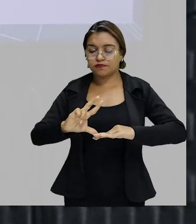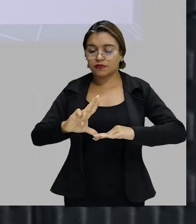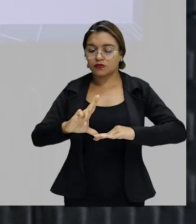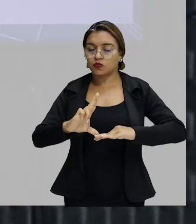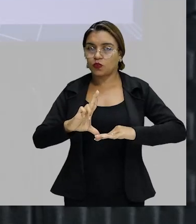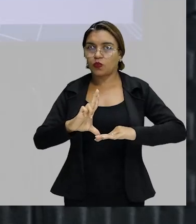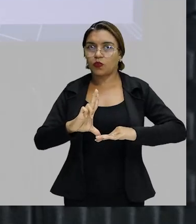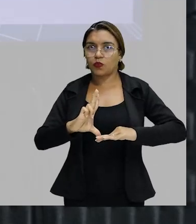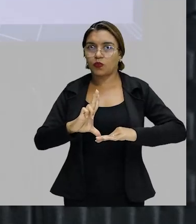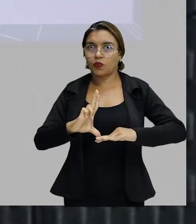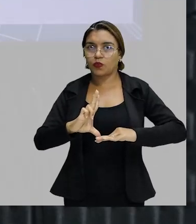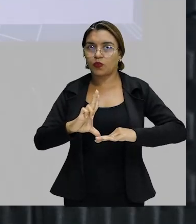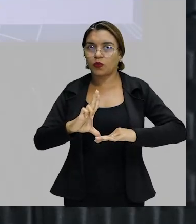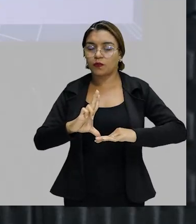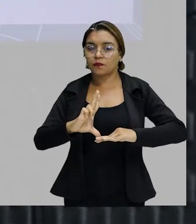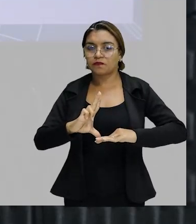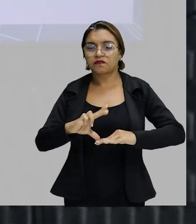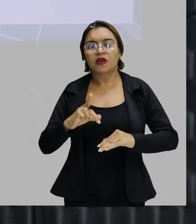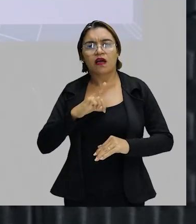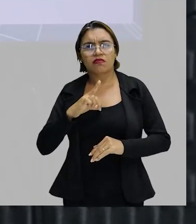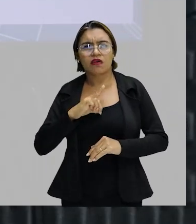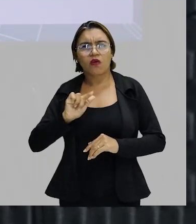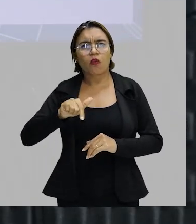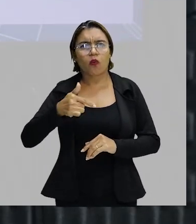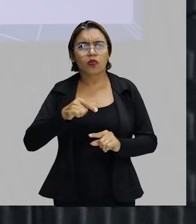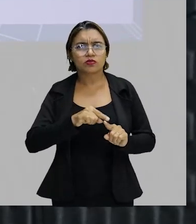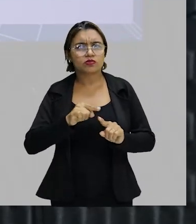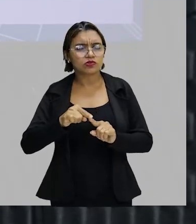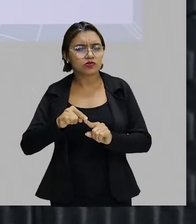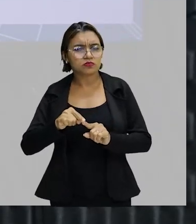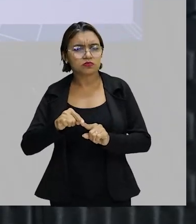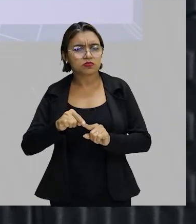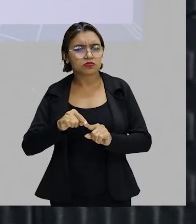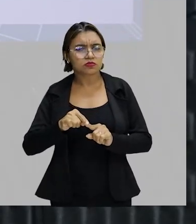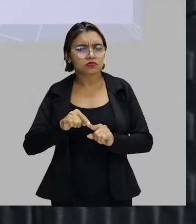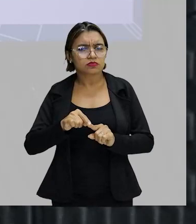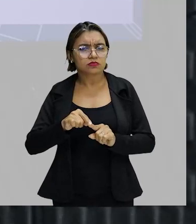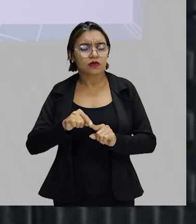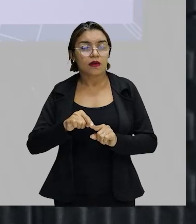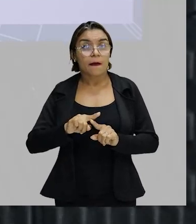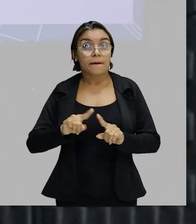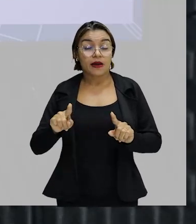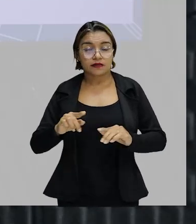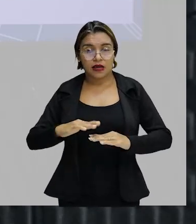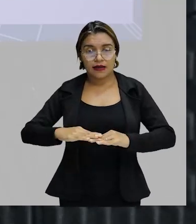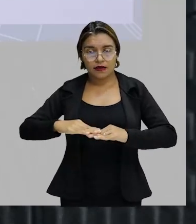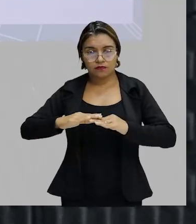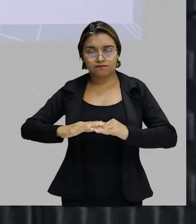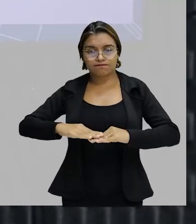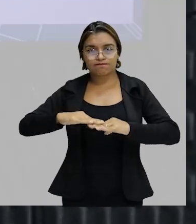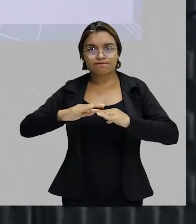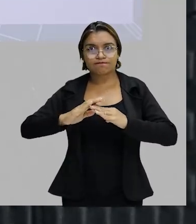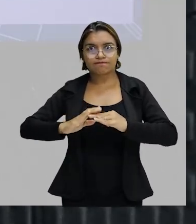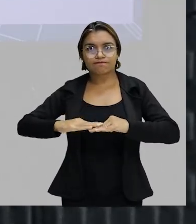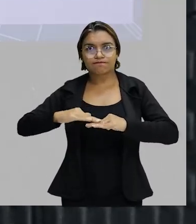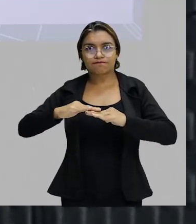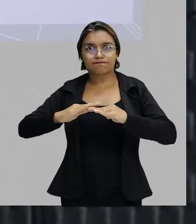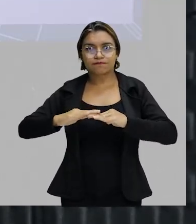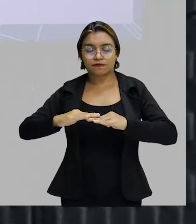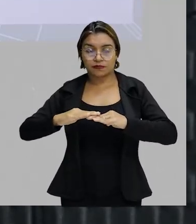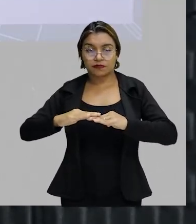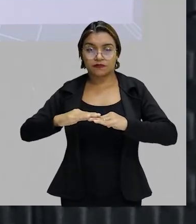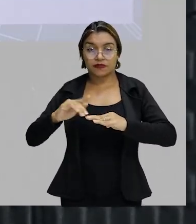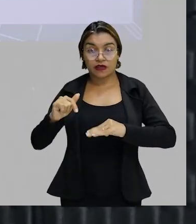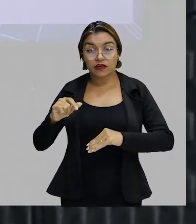Professor existe a saída de Equilíbrio no trampolim não porque o trampolim ele é o quê ele é flexível então dificulta muito do